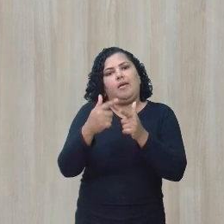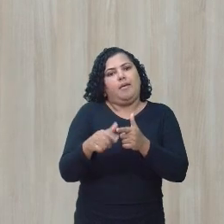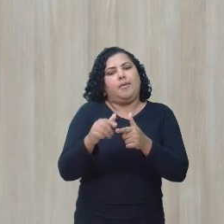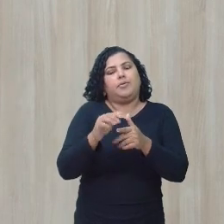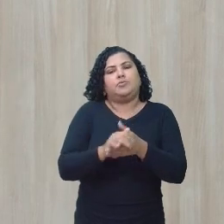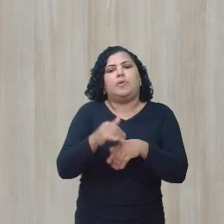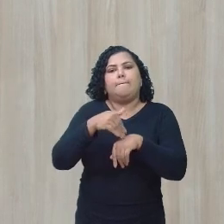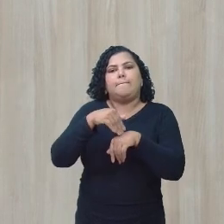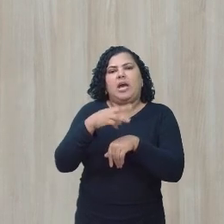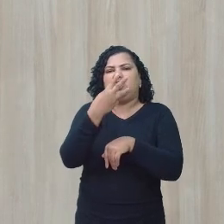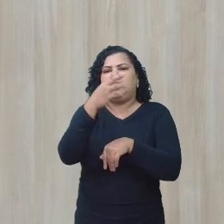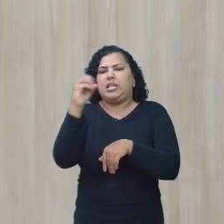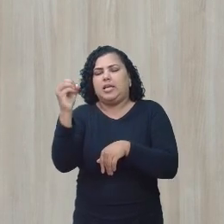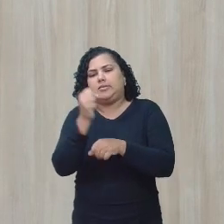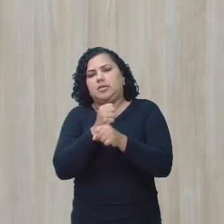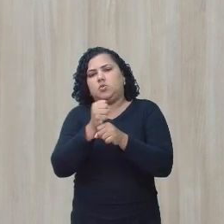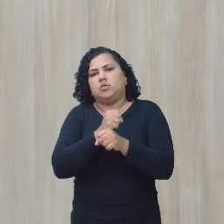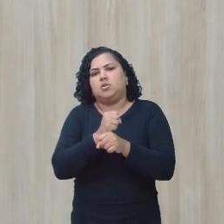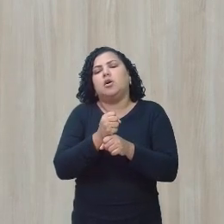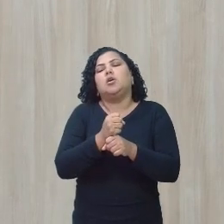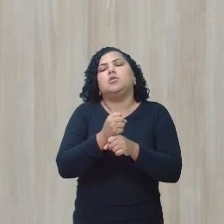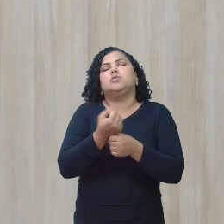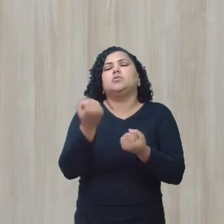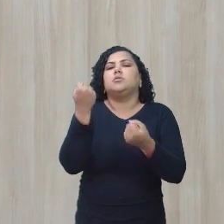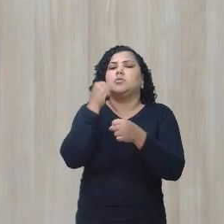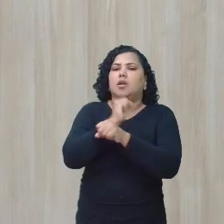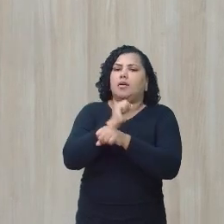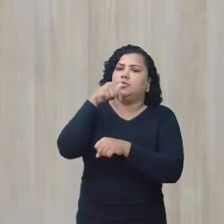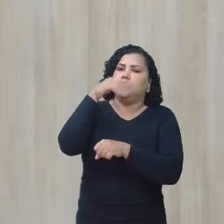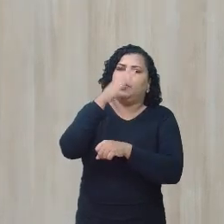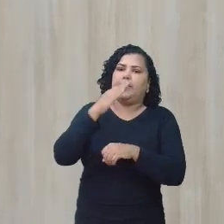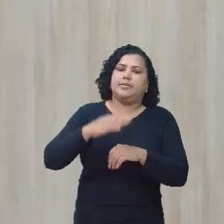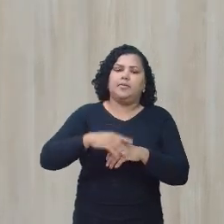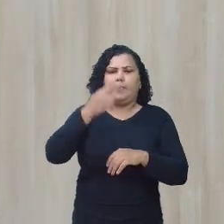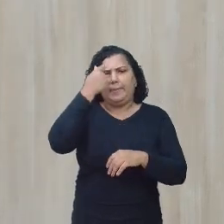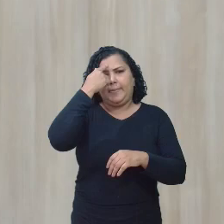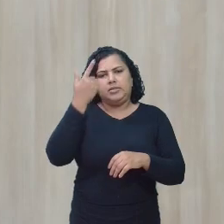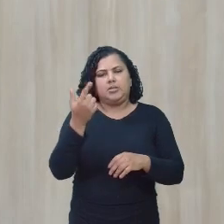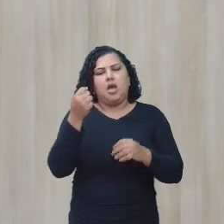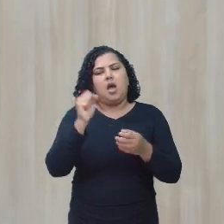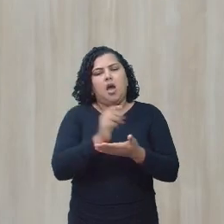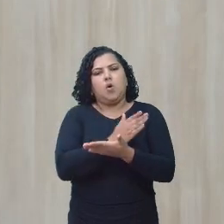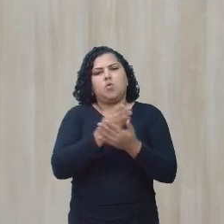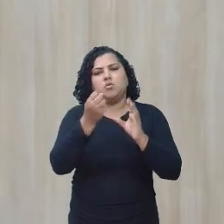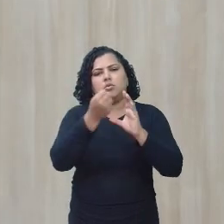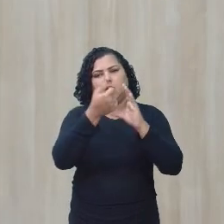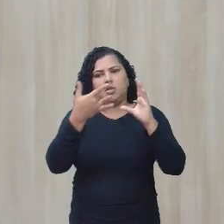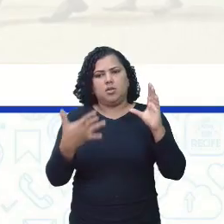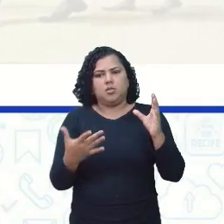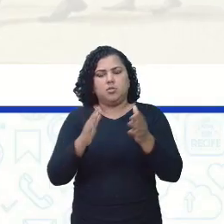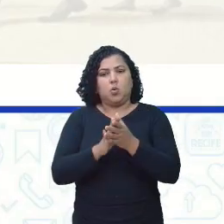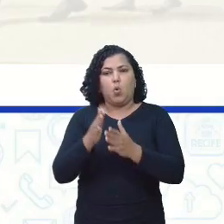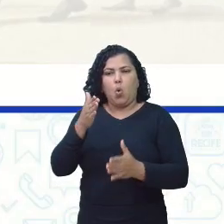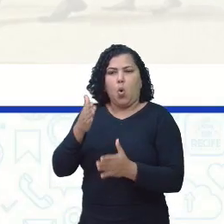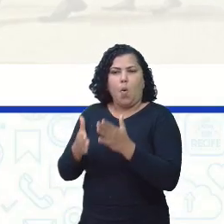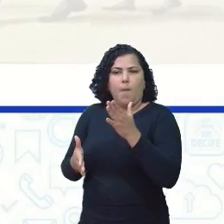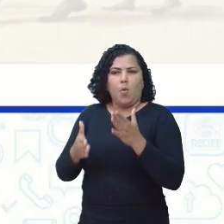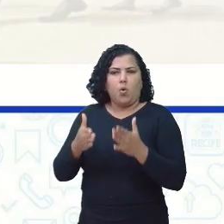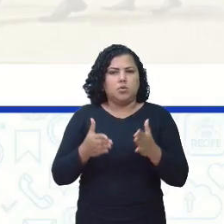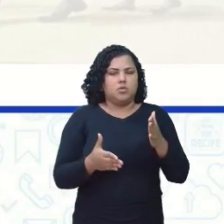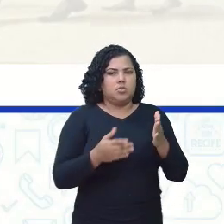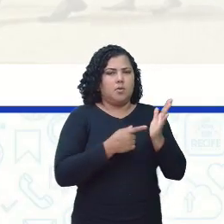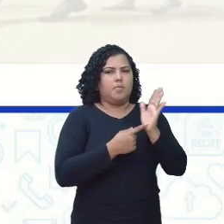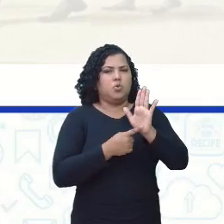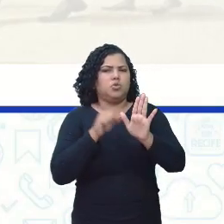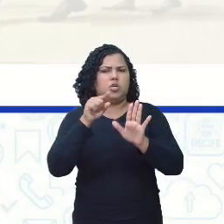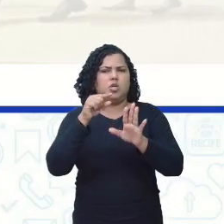mais de 300 anos de escravidão. Então a gente vai pensar essa escravidão em algumas características. O nosso robozinho está dizendo assim, de modo geral, como